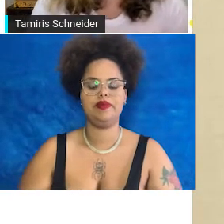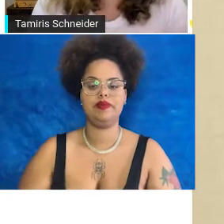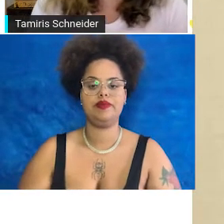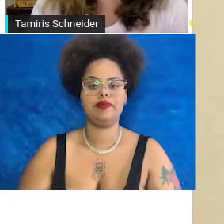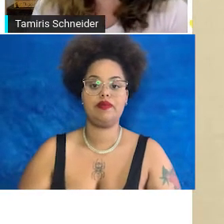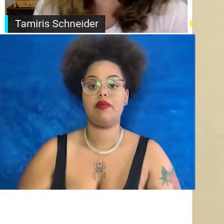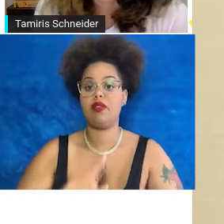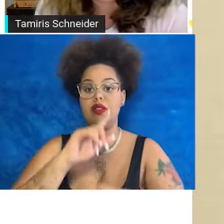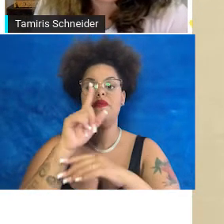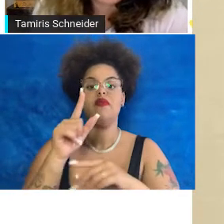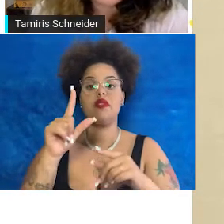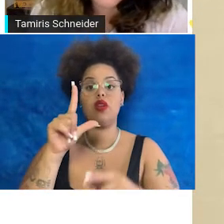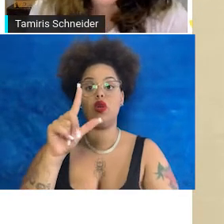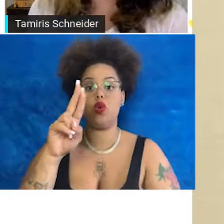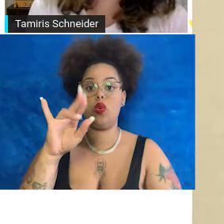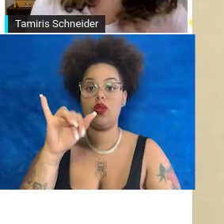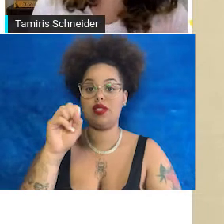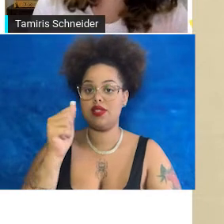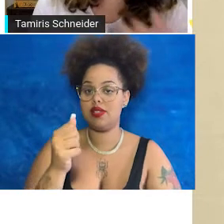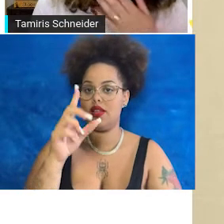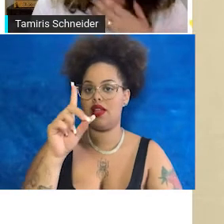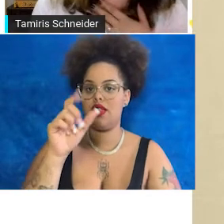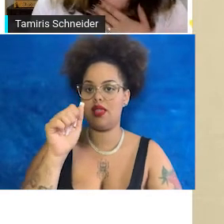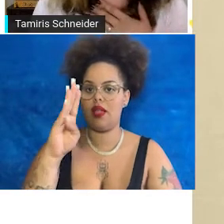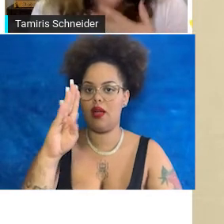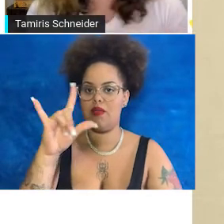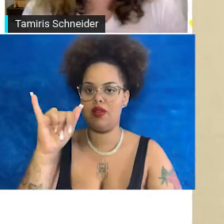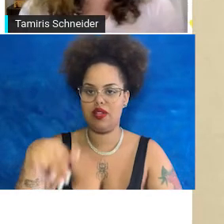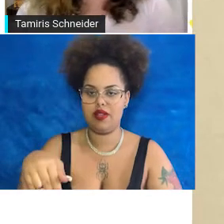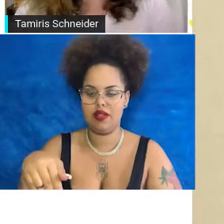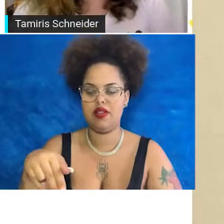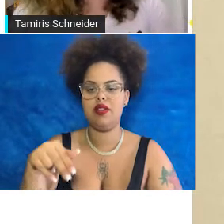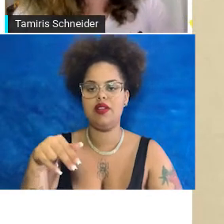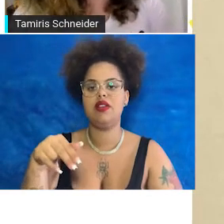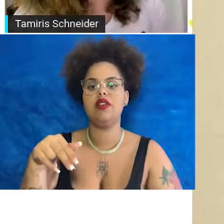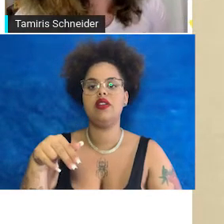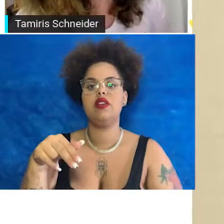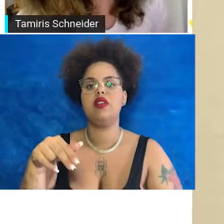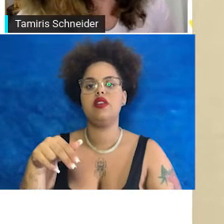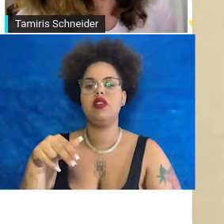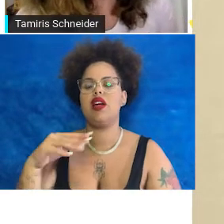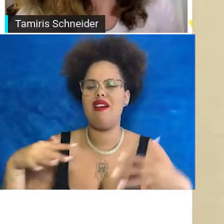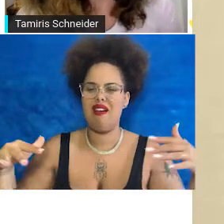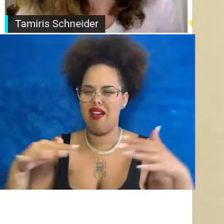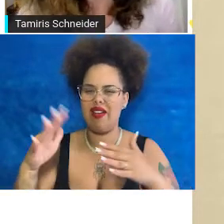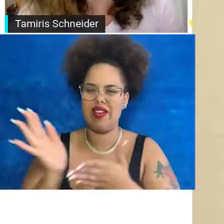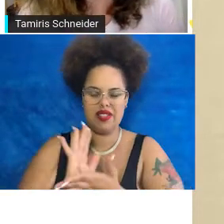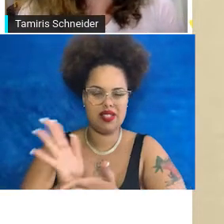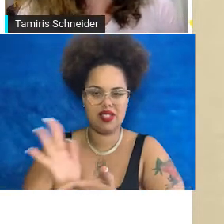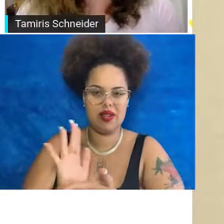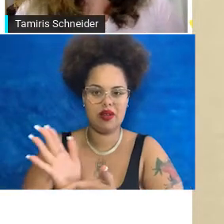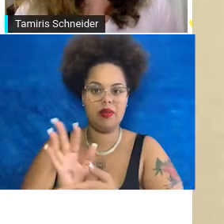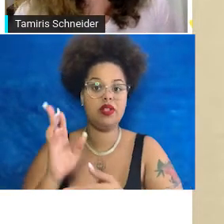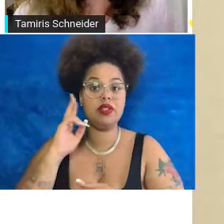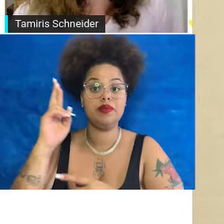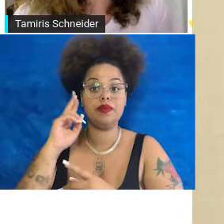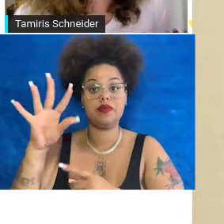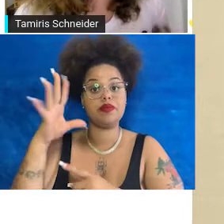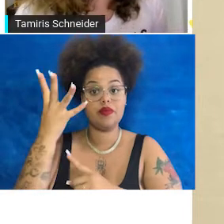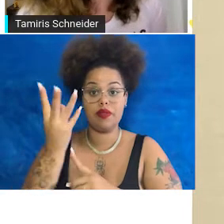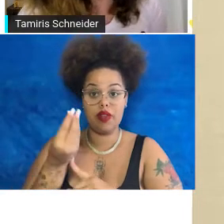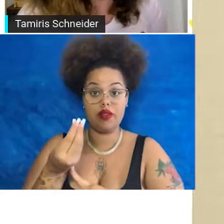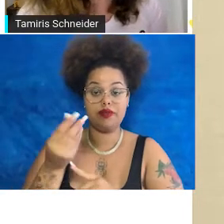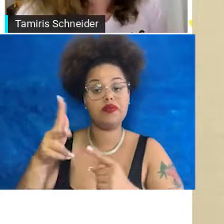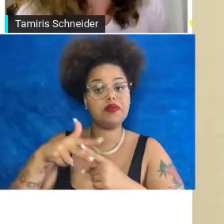Bom, segundo Louisa Dable, não sei se eu falei o nome dela certo, pesquisadora da área de cinema, a direção de arte,